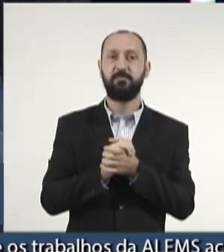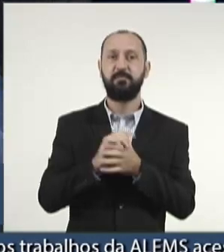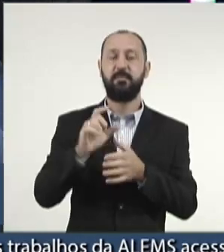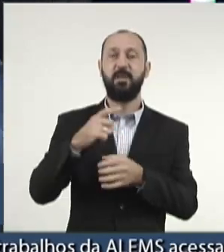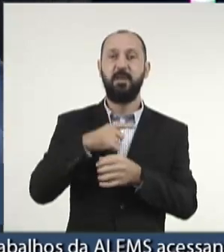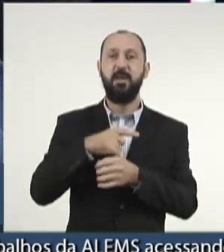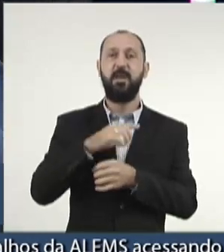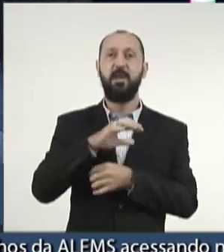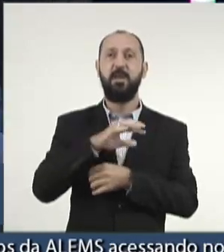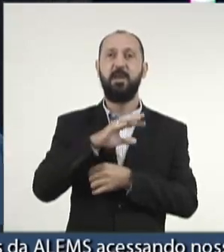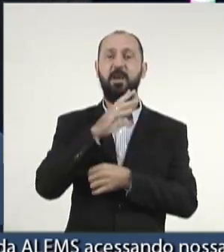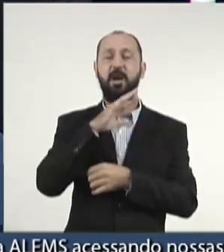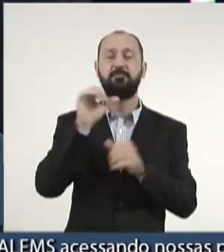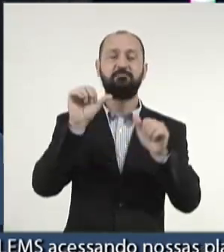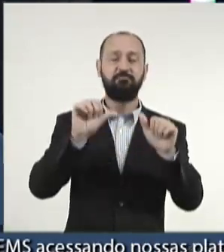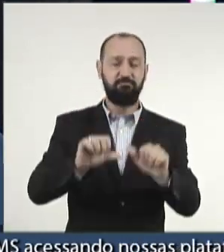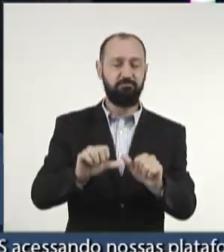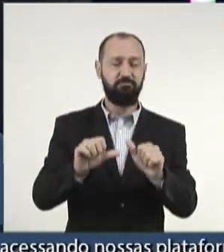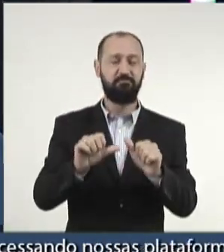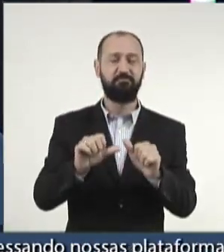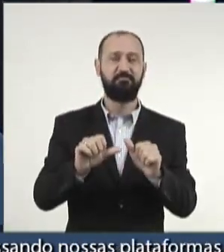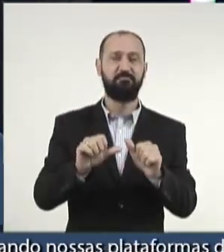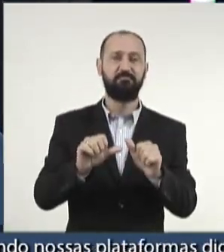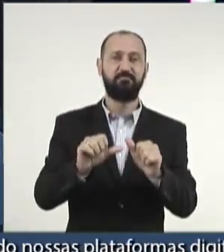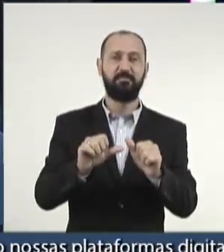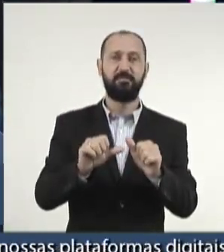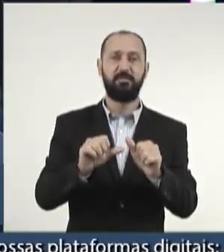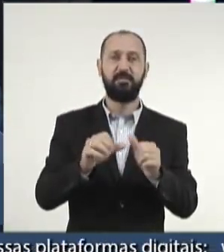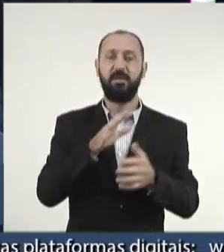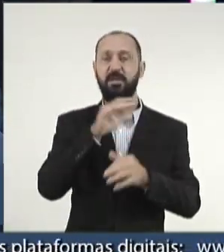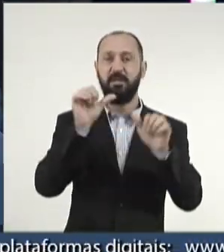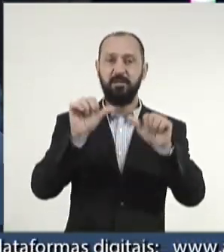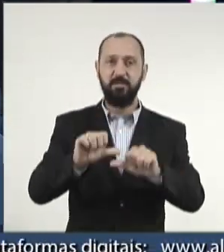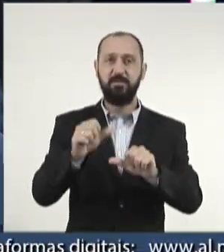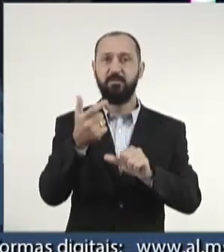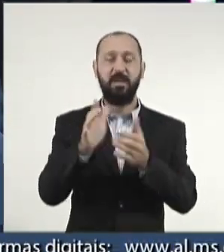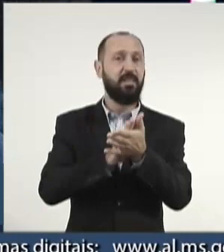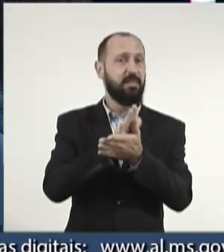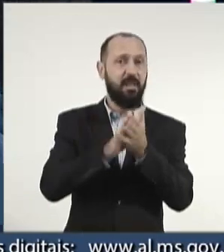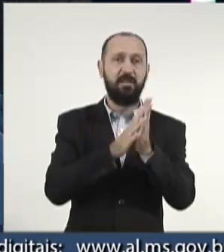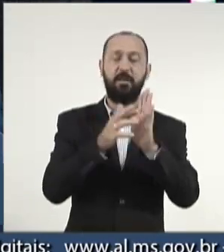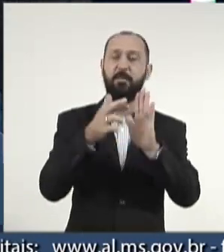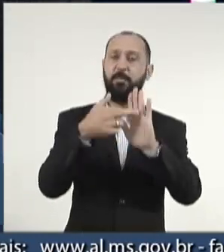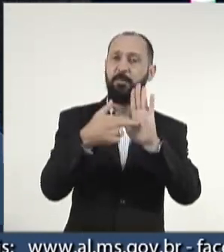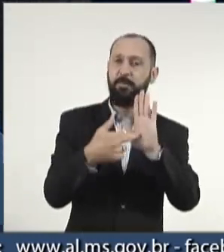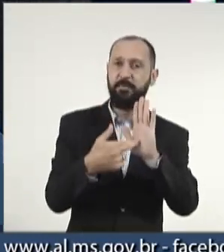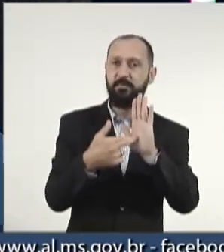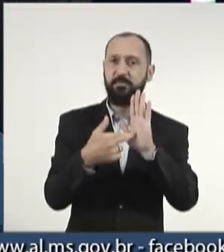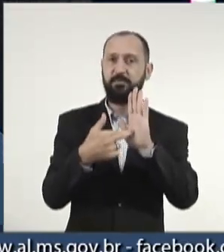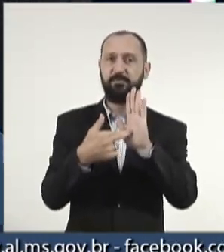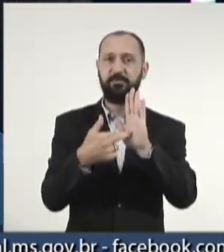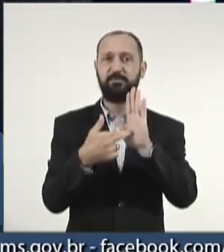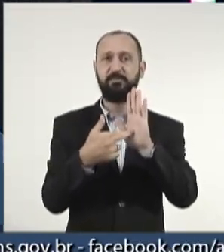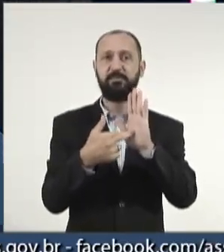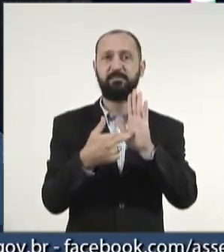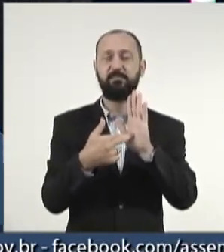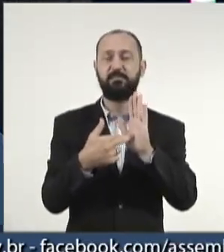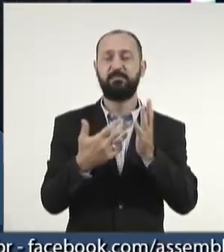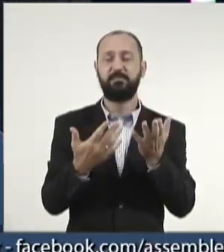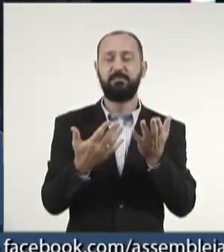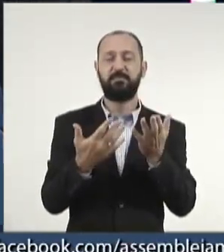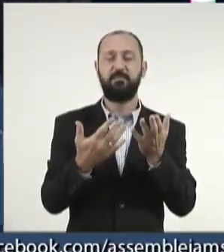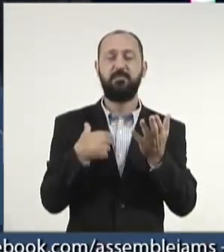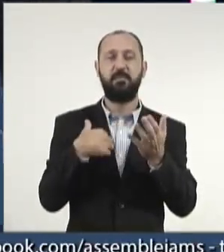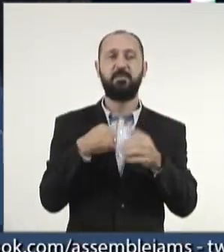uma tragédia, e tragédia não é nada planejado, não é nada que